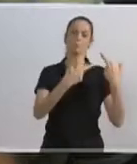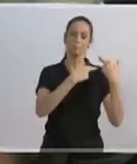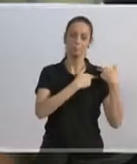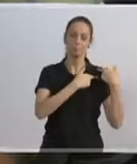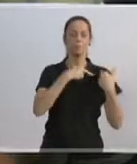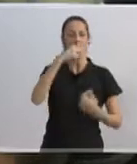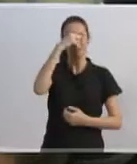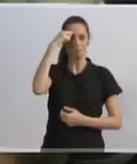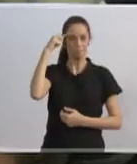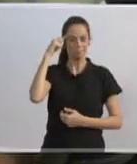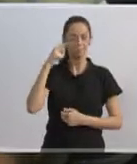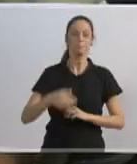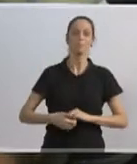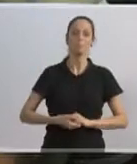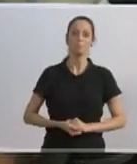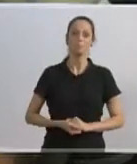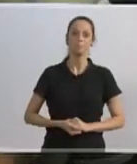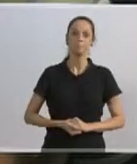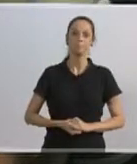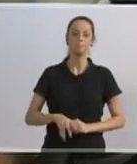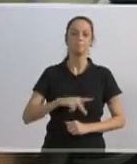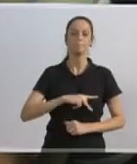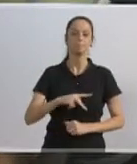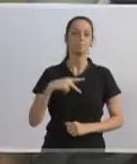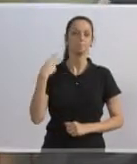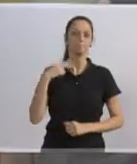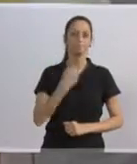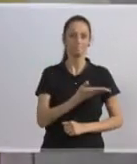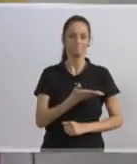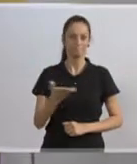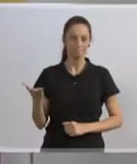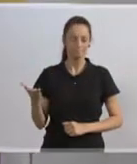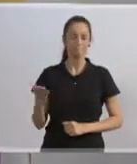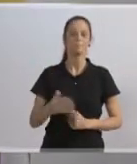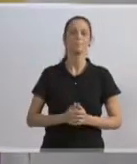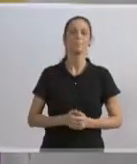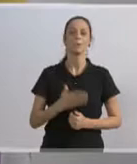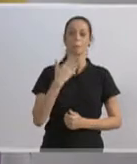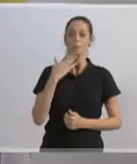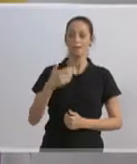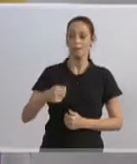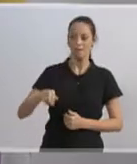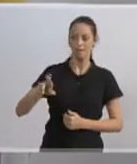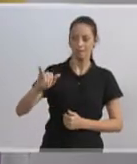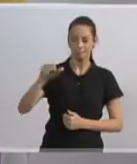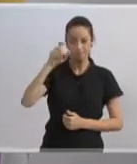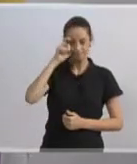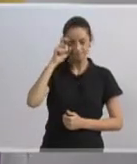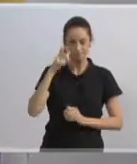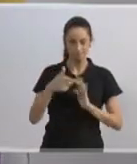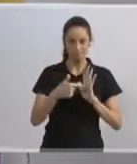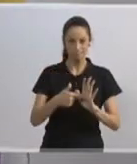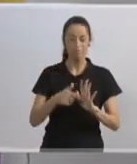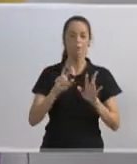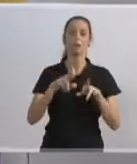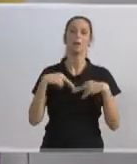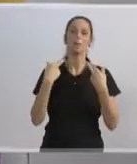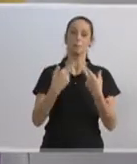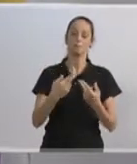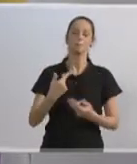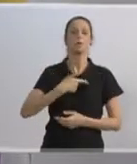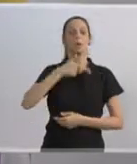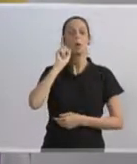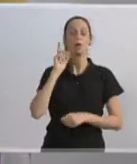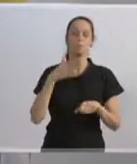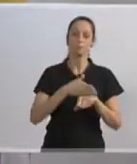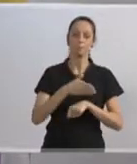toda obra só presentes os diretores de custaria de acionar o ar e no sentido das reuniões que participamos ontem